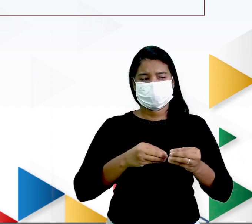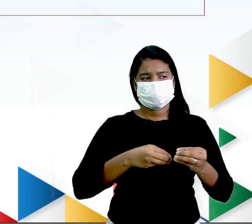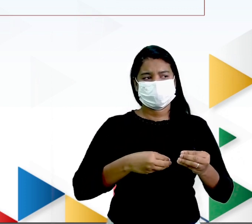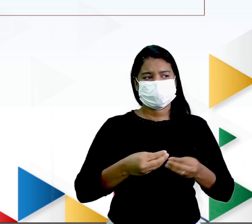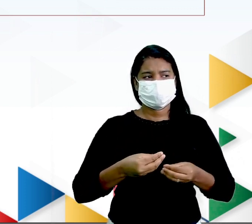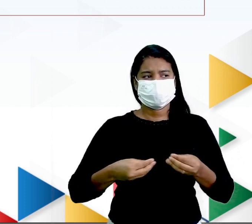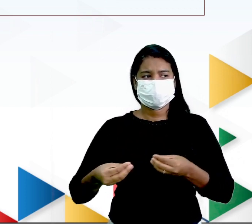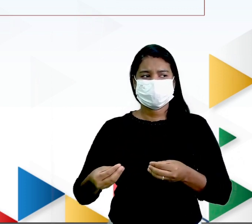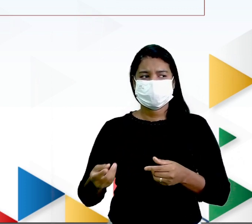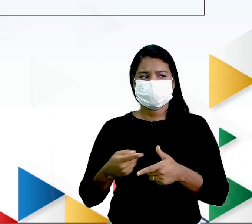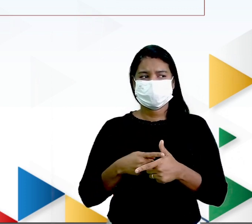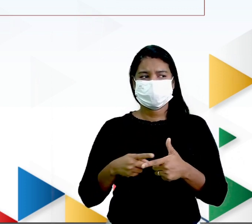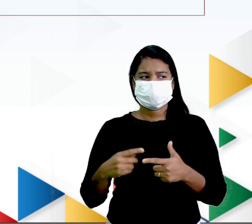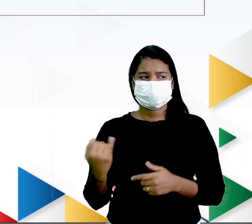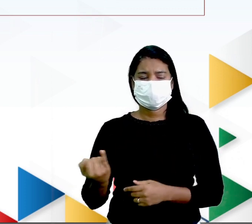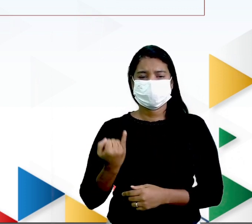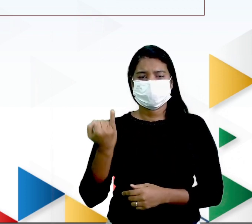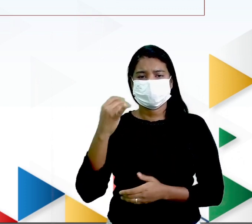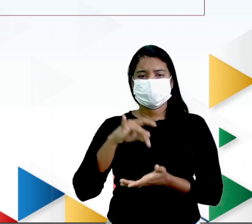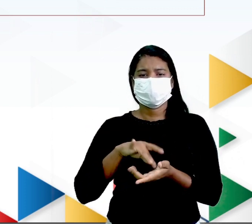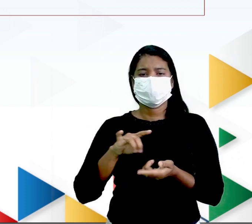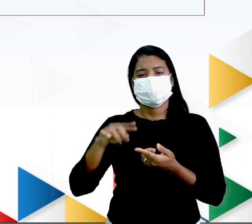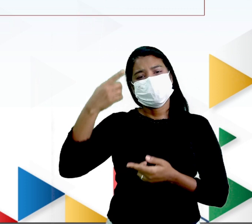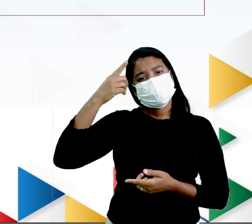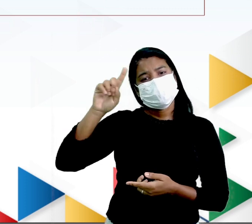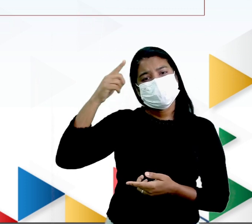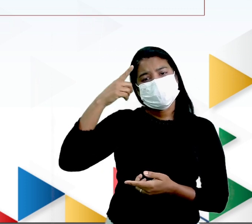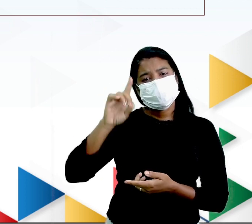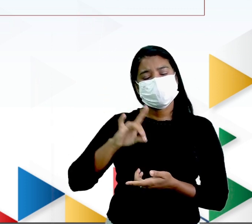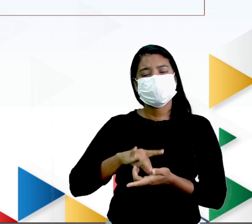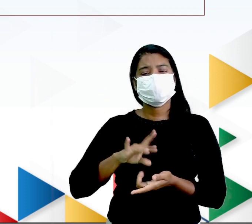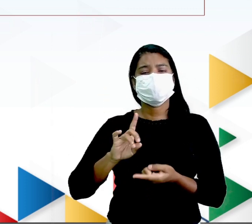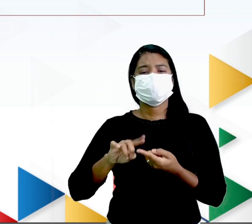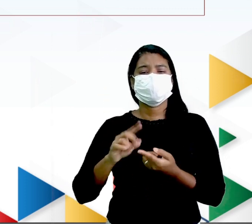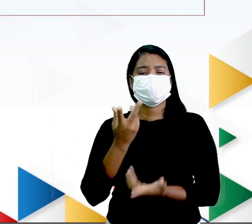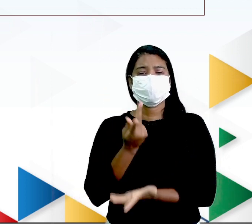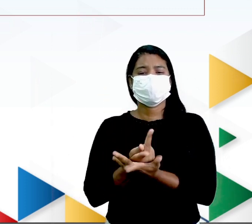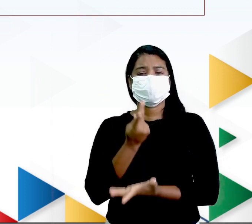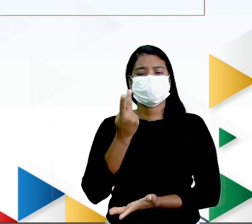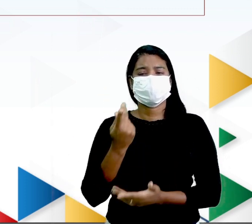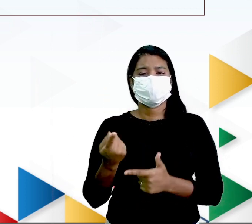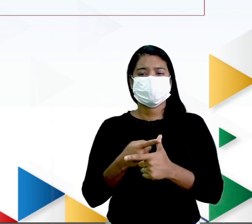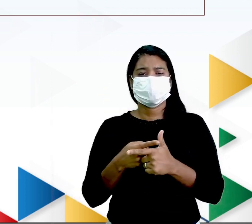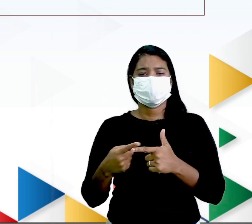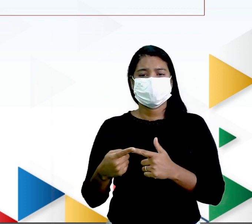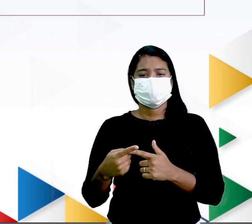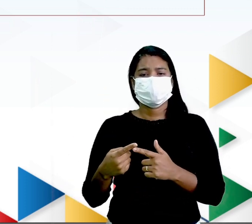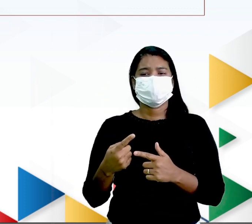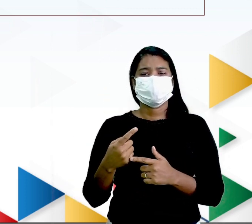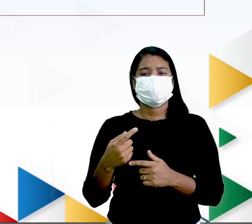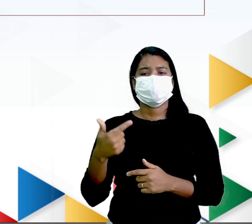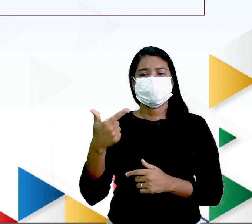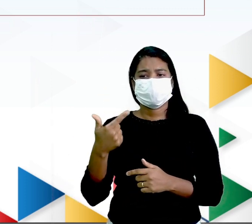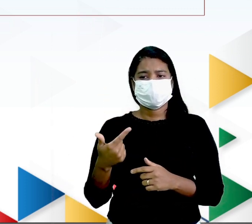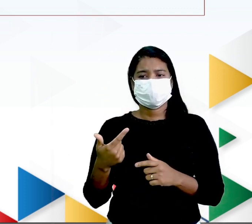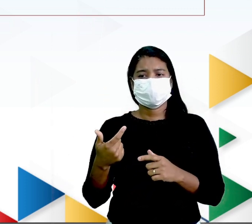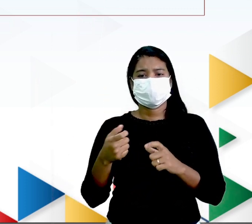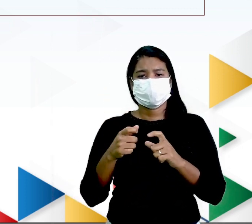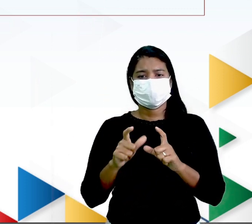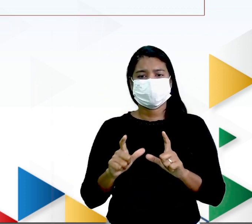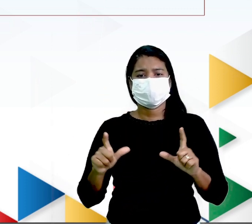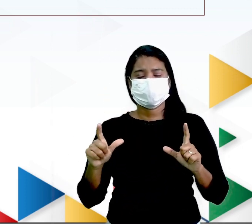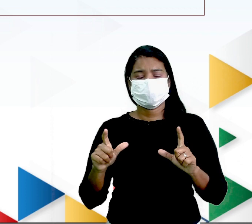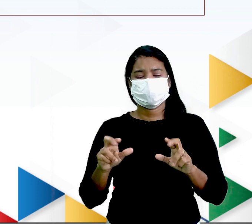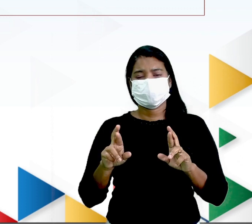entendendo? Então, isso é muito importante no nosso dia a dia. A partilha acontece quando dividimos 2 grandezas de tipos diferentes.